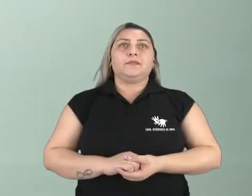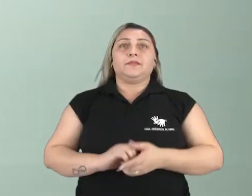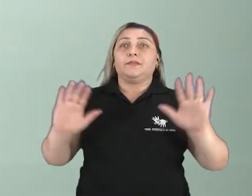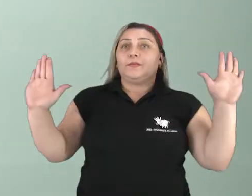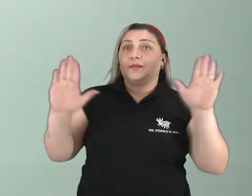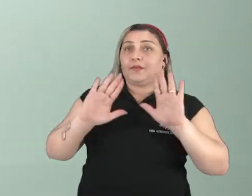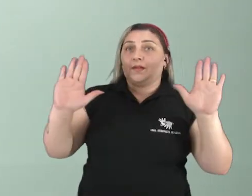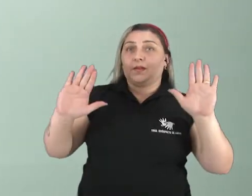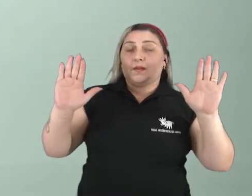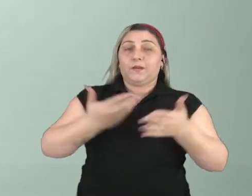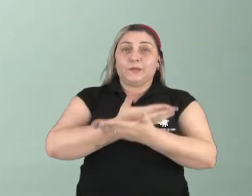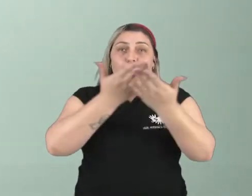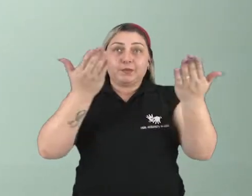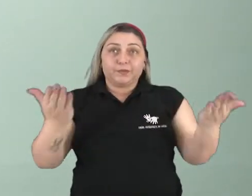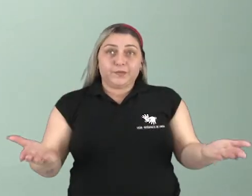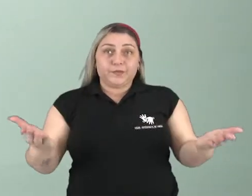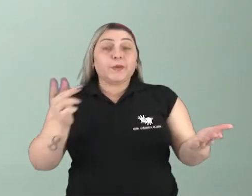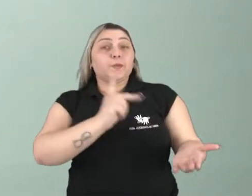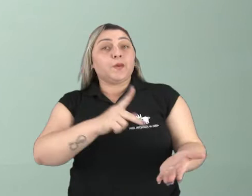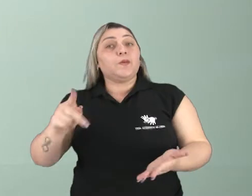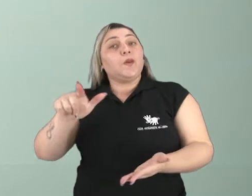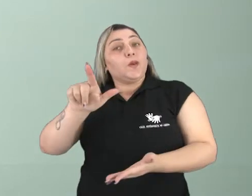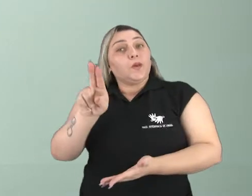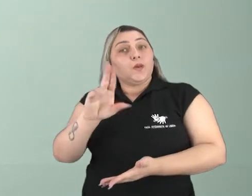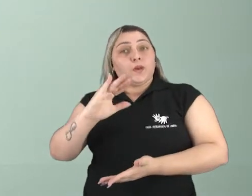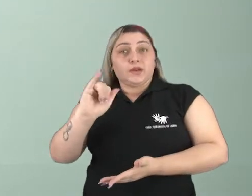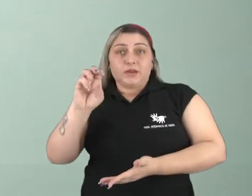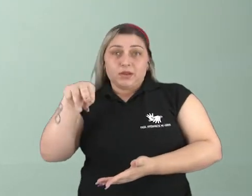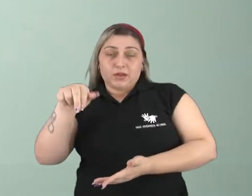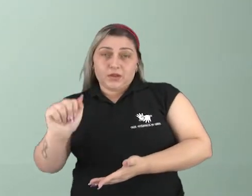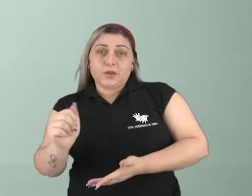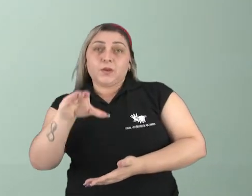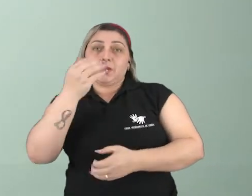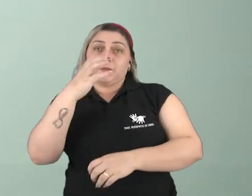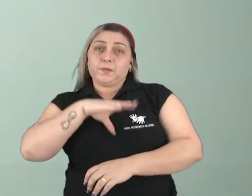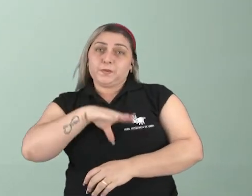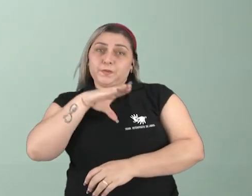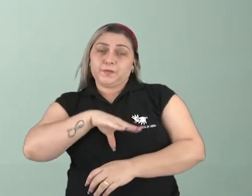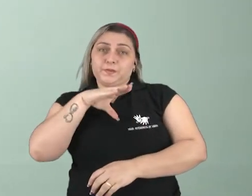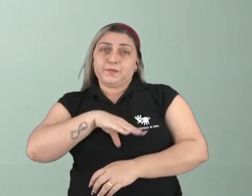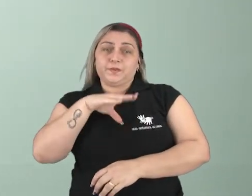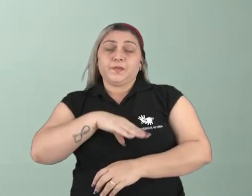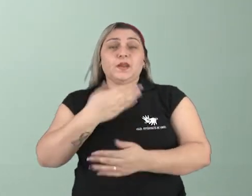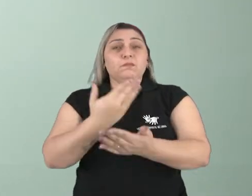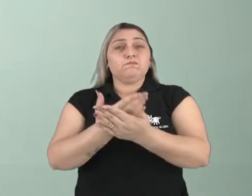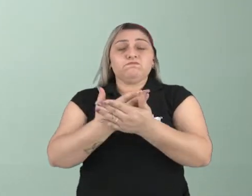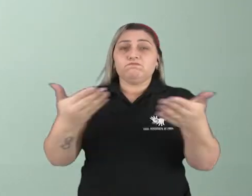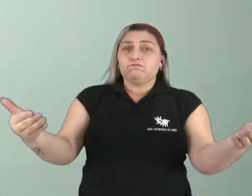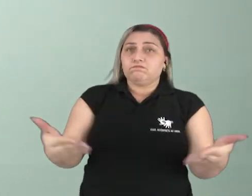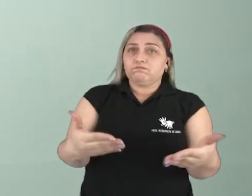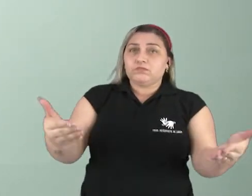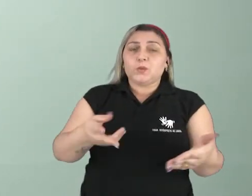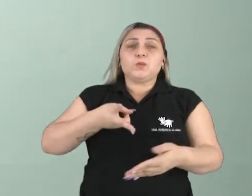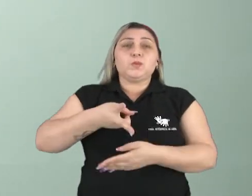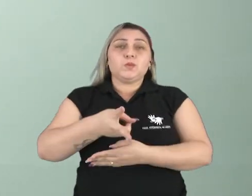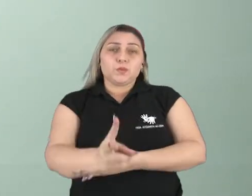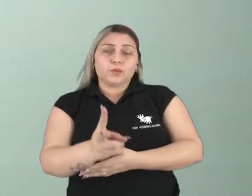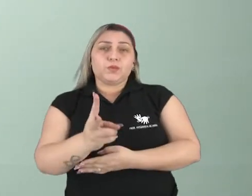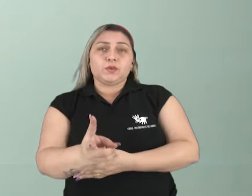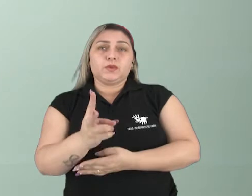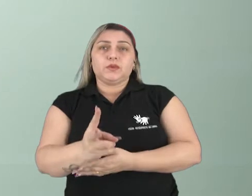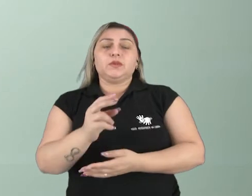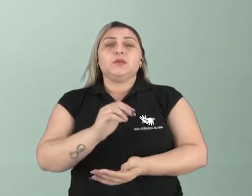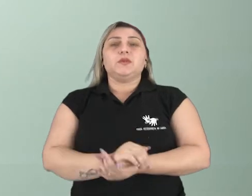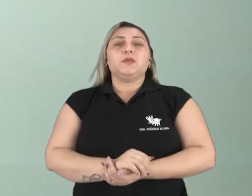o Olá pessoal eu sou o professor Luciano de língua portuguesa e na aula de hoje nós vamos dar continuidade